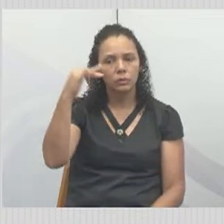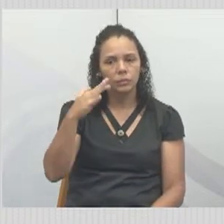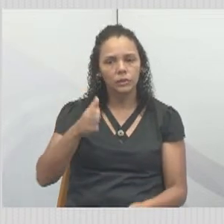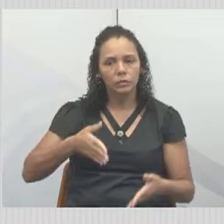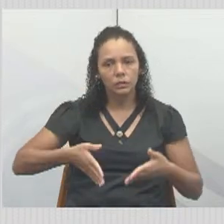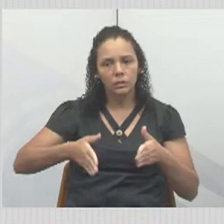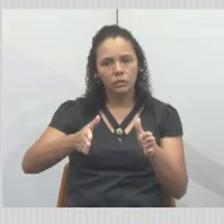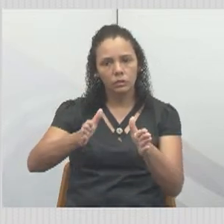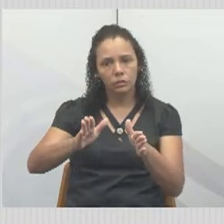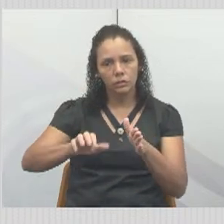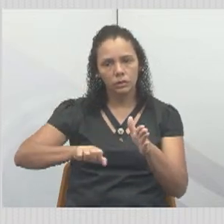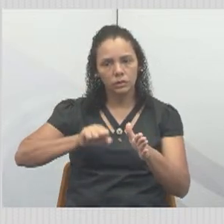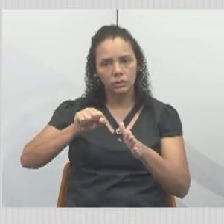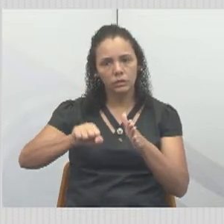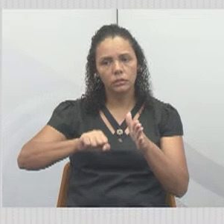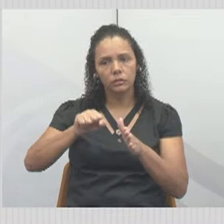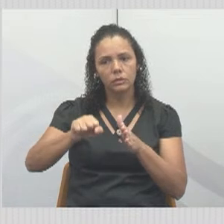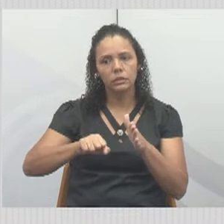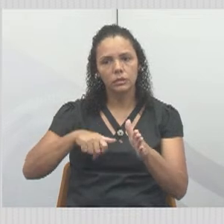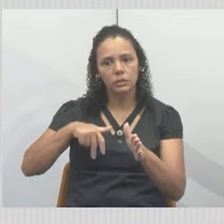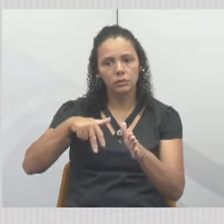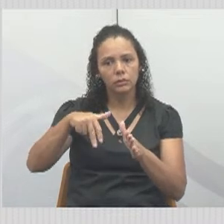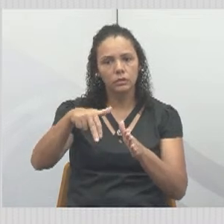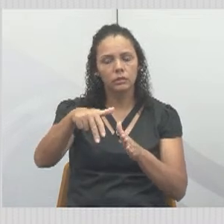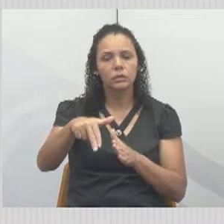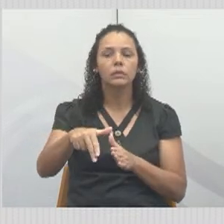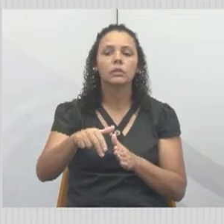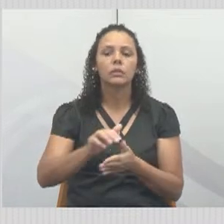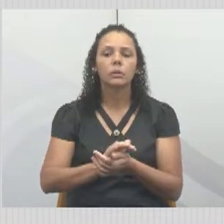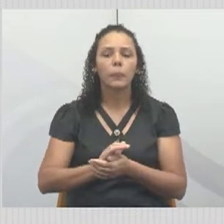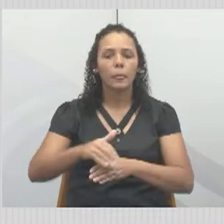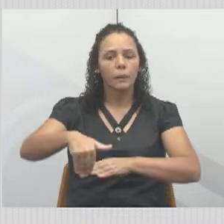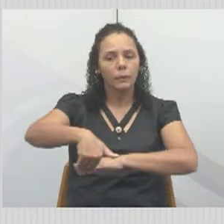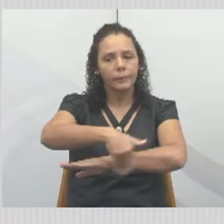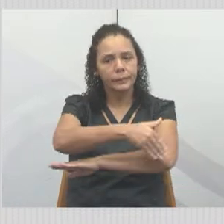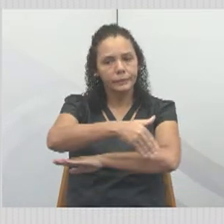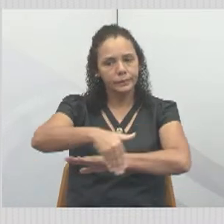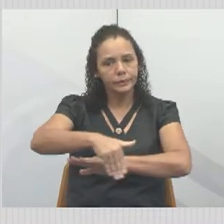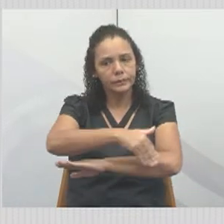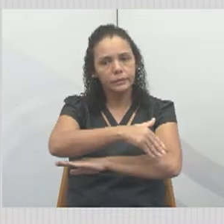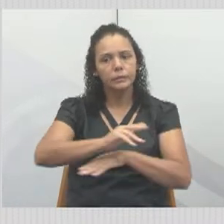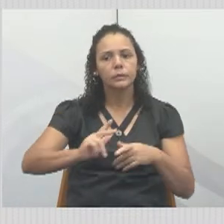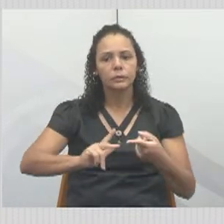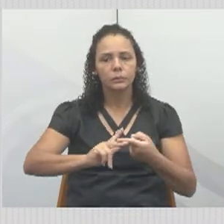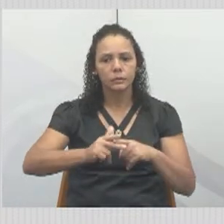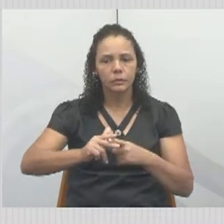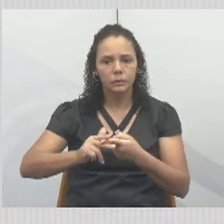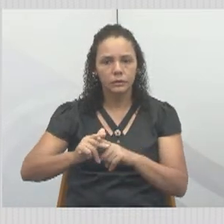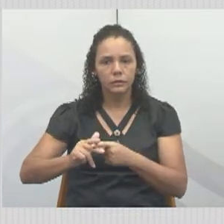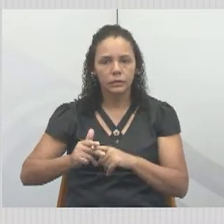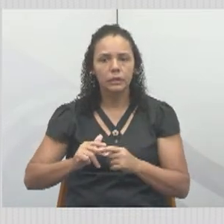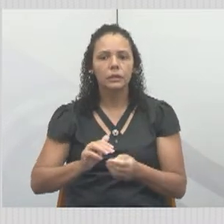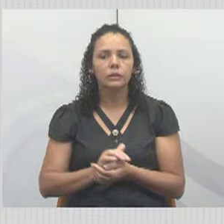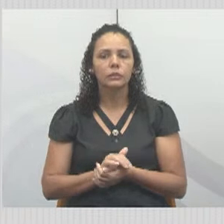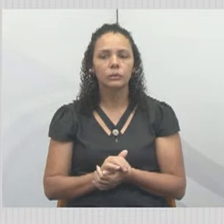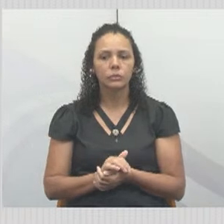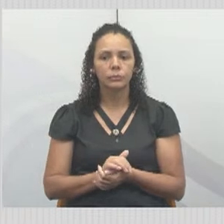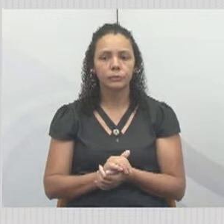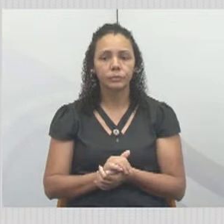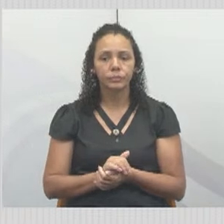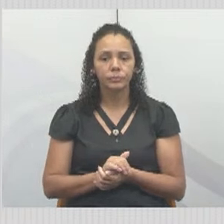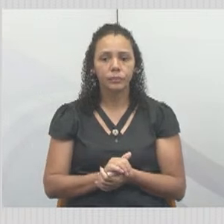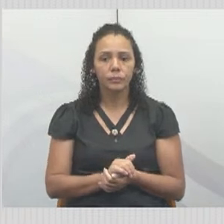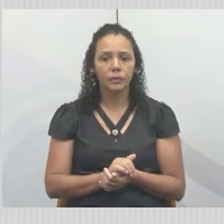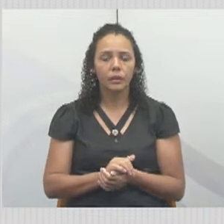de pedestres, recuperação e construção de calçadas acessíveis, ampliação e modernização do parque semafórico, custeio